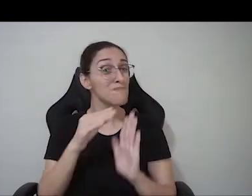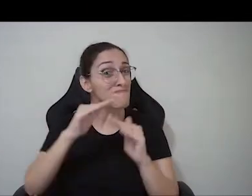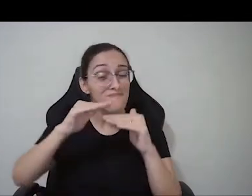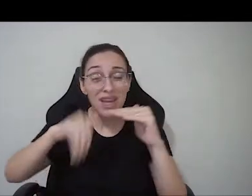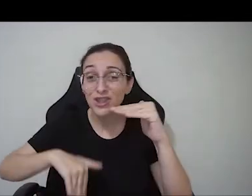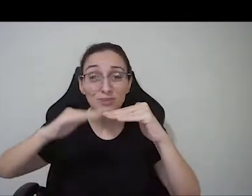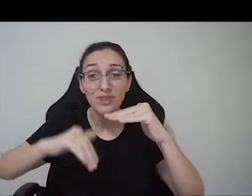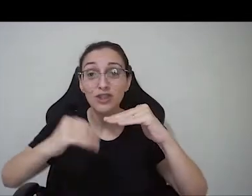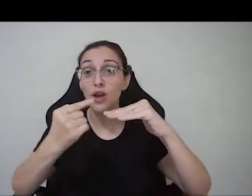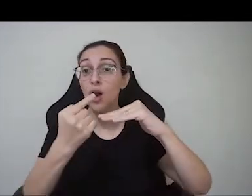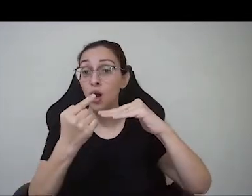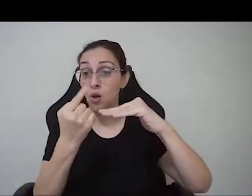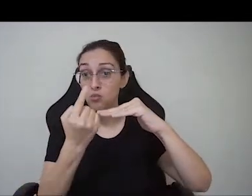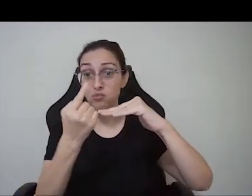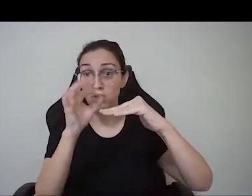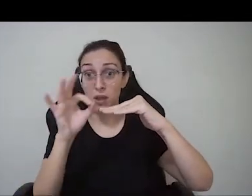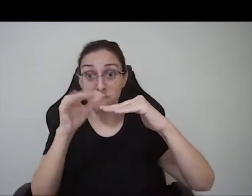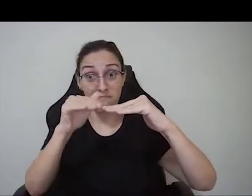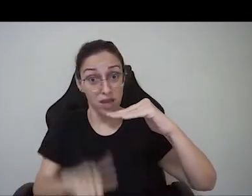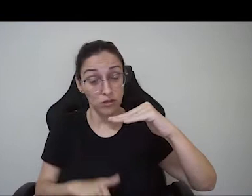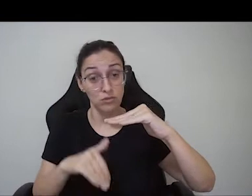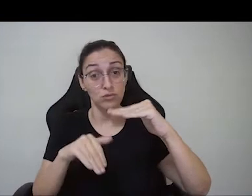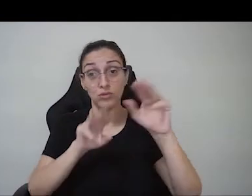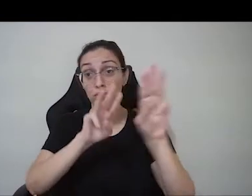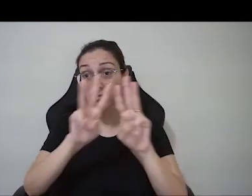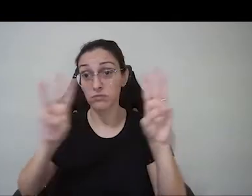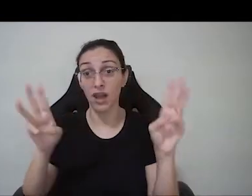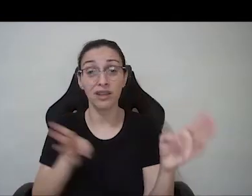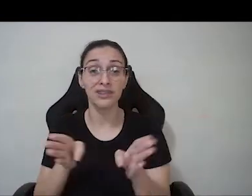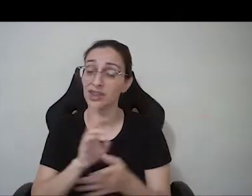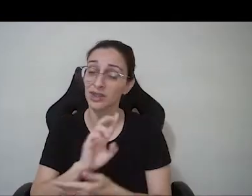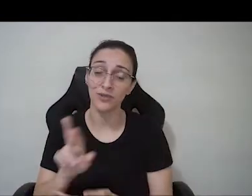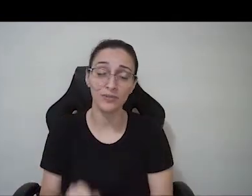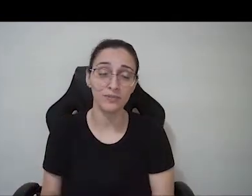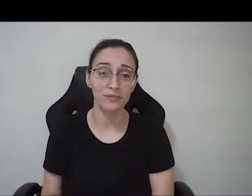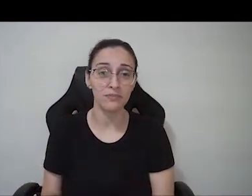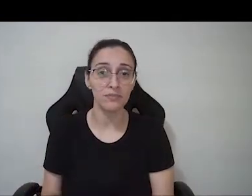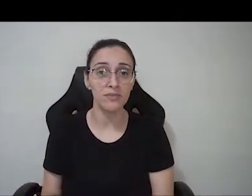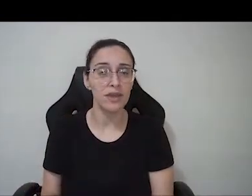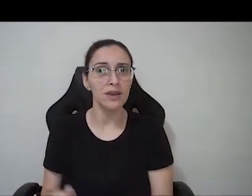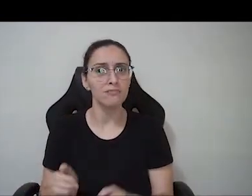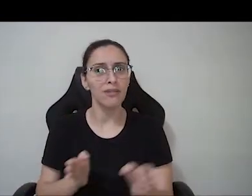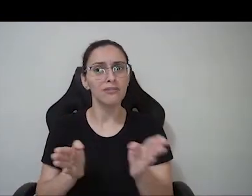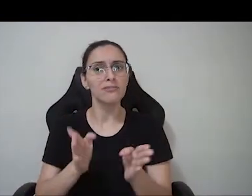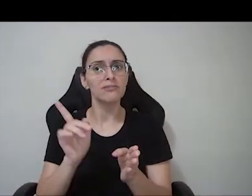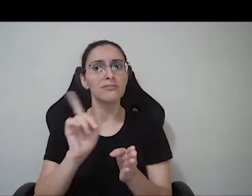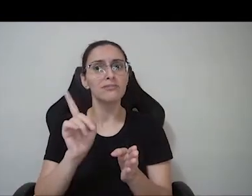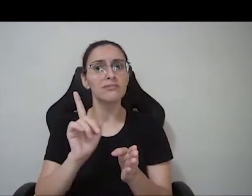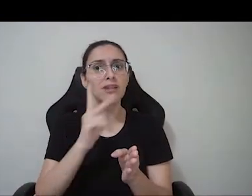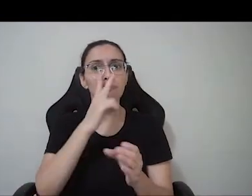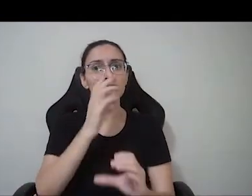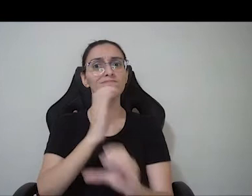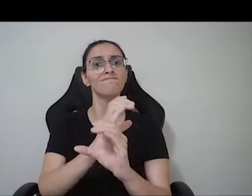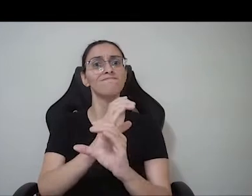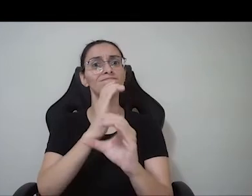seja, quando um site ele não está acessível, tu não está se comunicando com muita